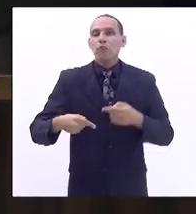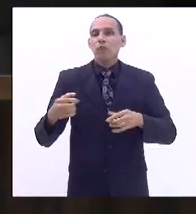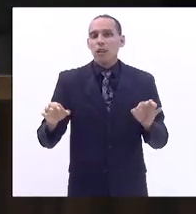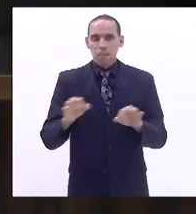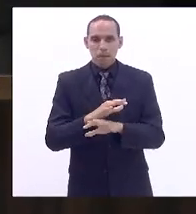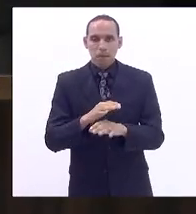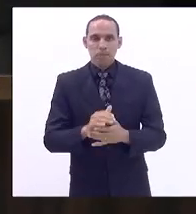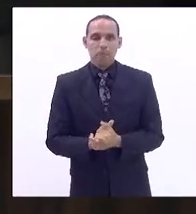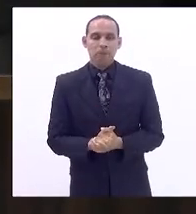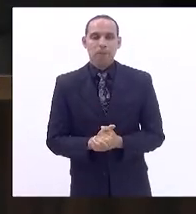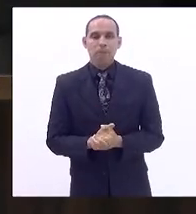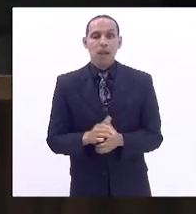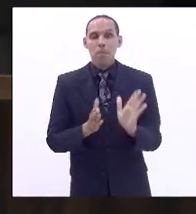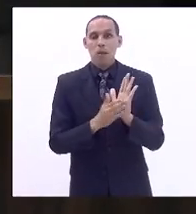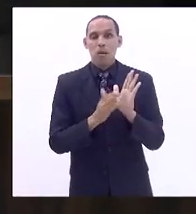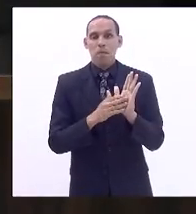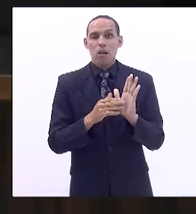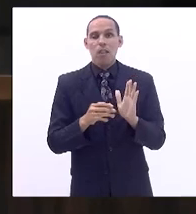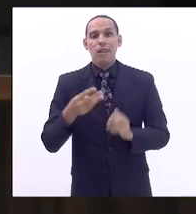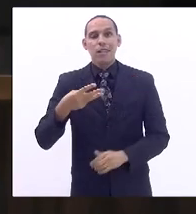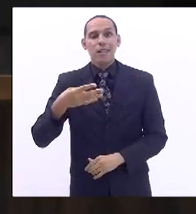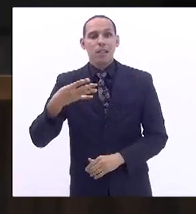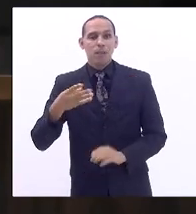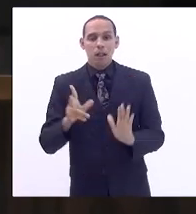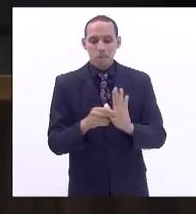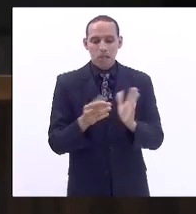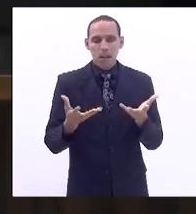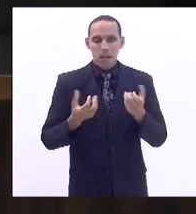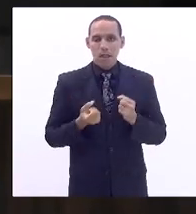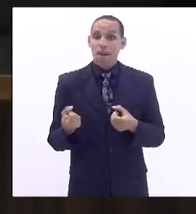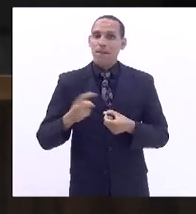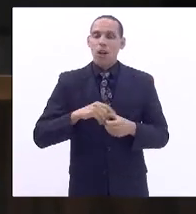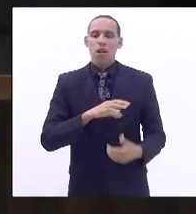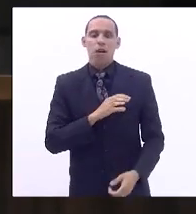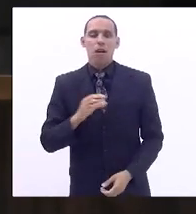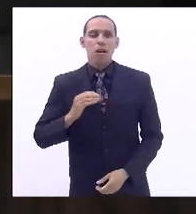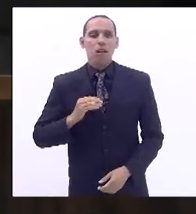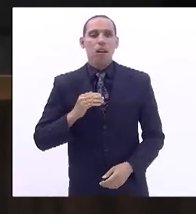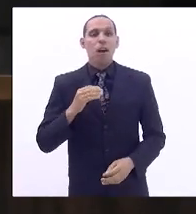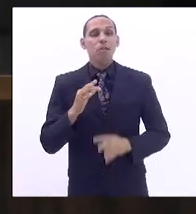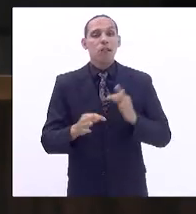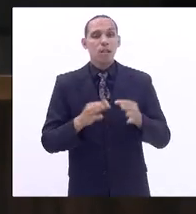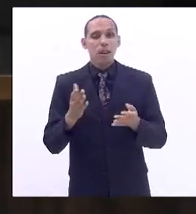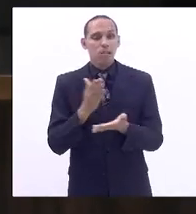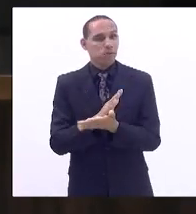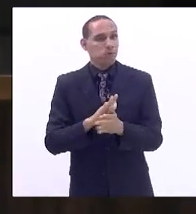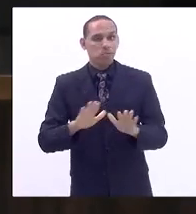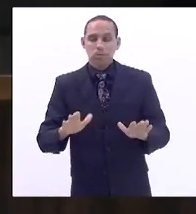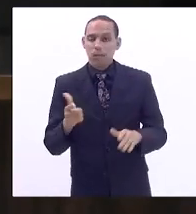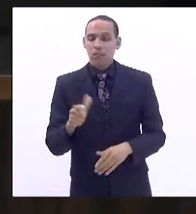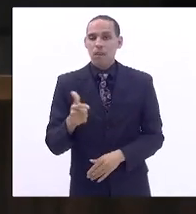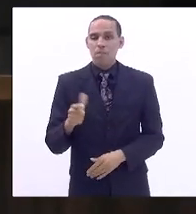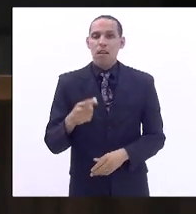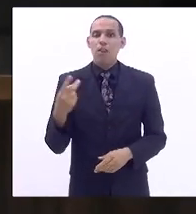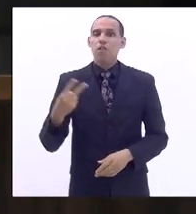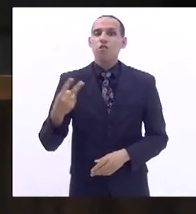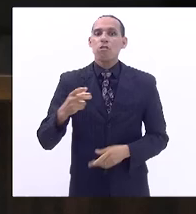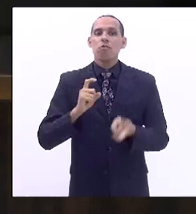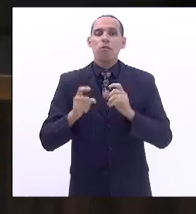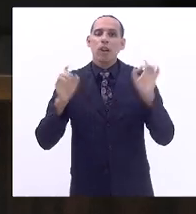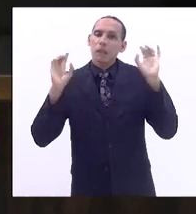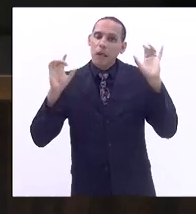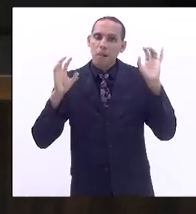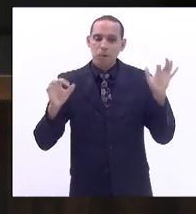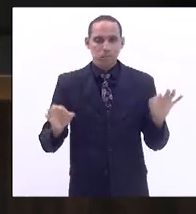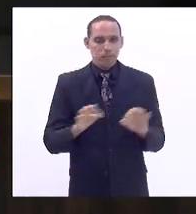discussão A presente proposta recebeu 34 emendas e a torna as comissões nada mais a tratar na segunda sessão extraordinária É